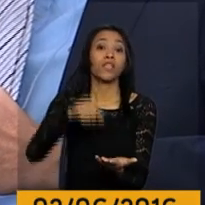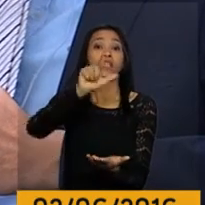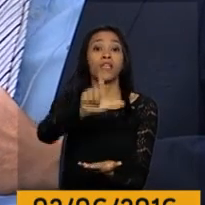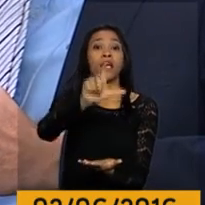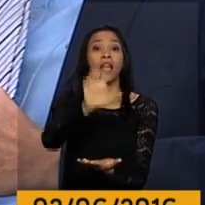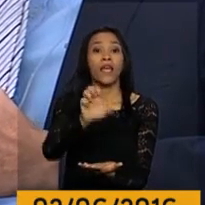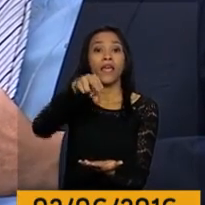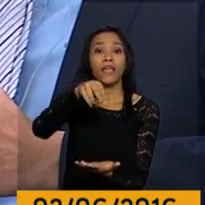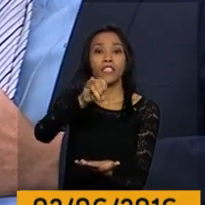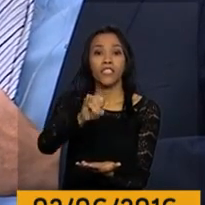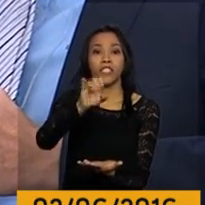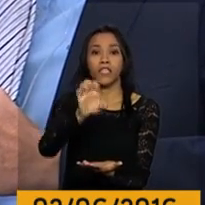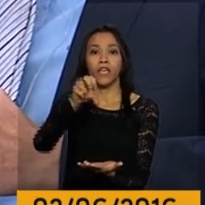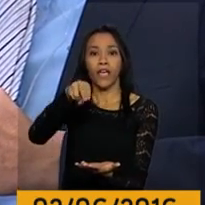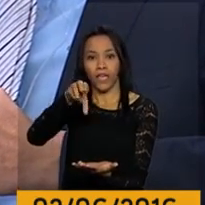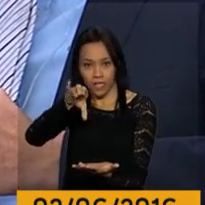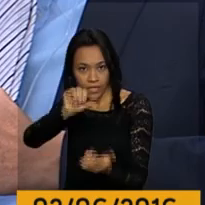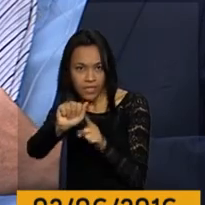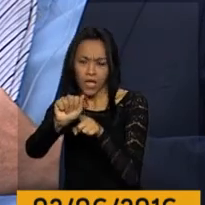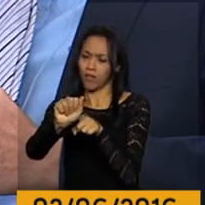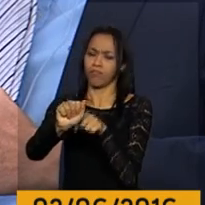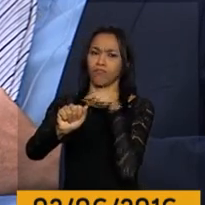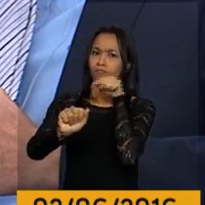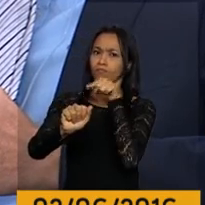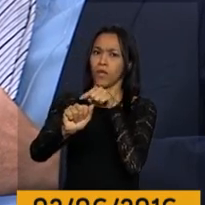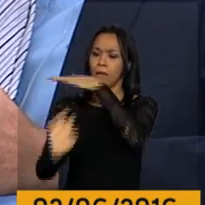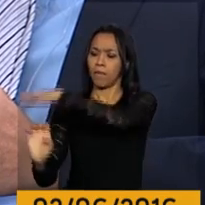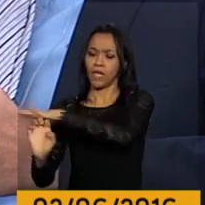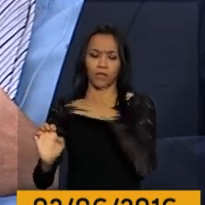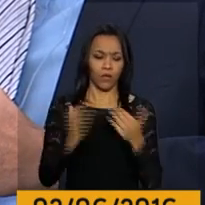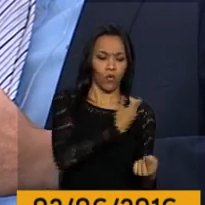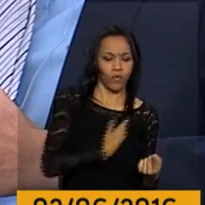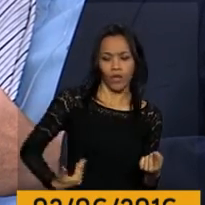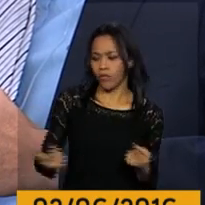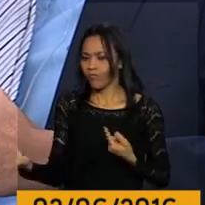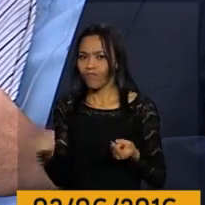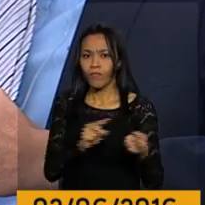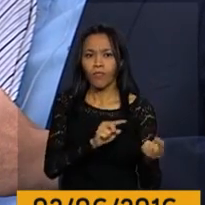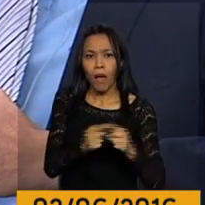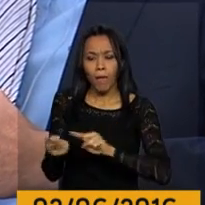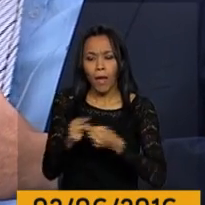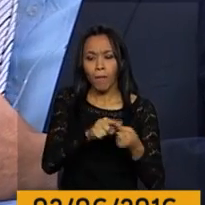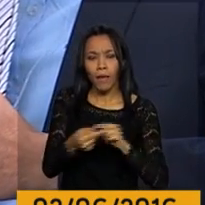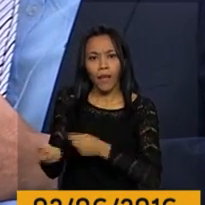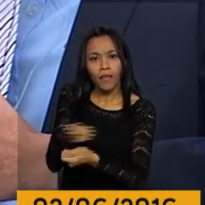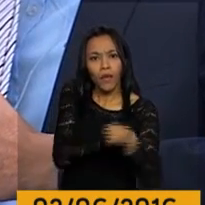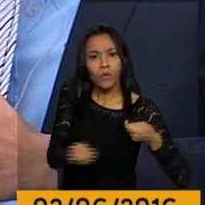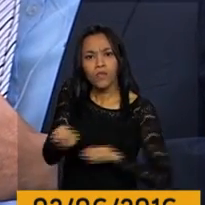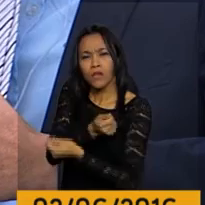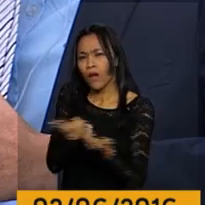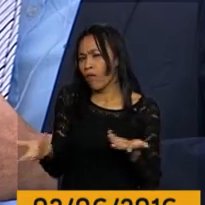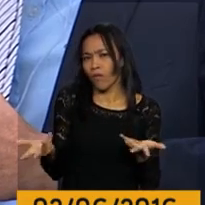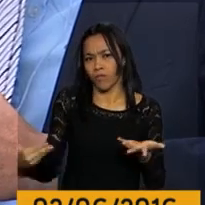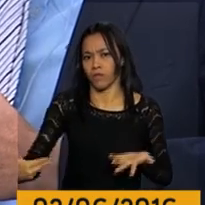com a economia, mas que não sejam por meio de anistia? Se já tem um projeto em andamento, vocês adeririam àquele projeto que já foi apresentado ao